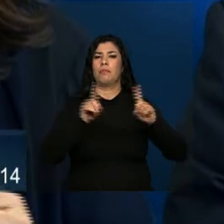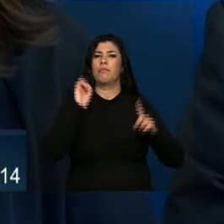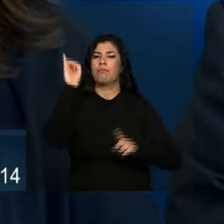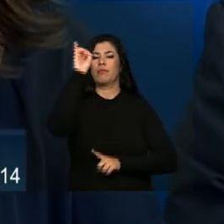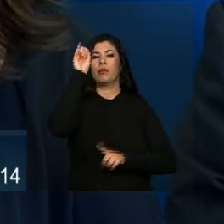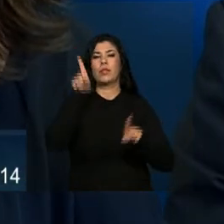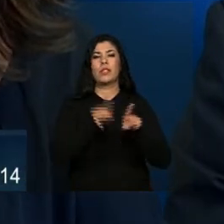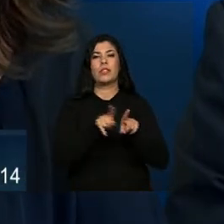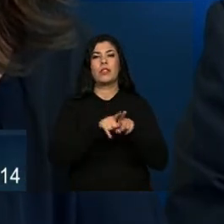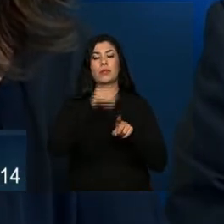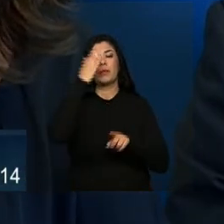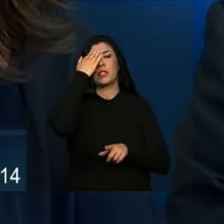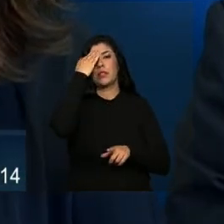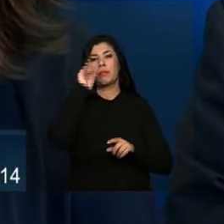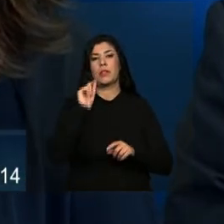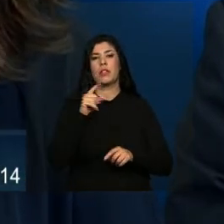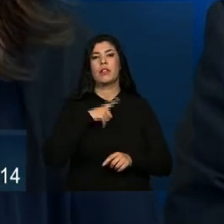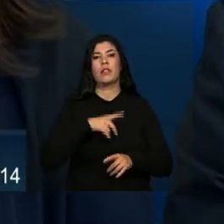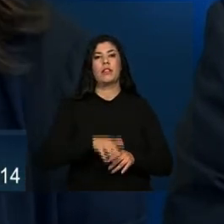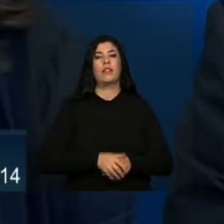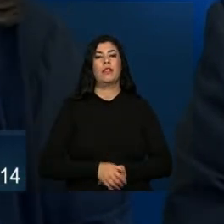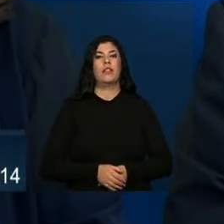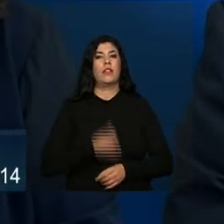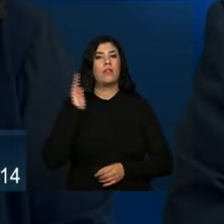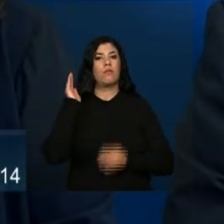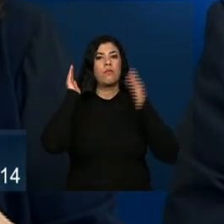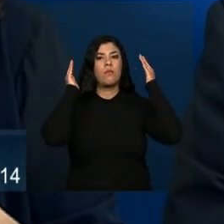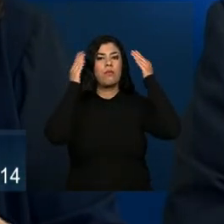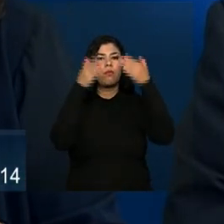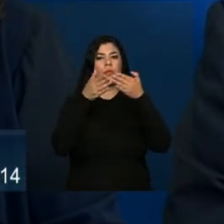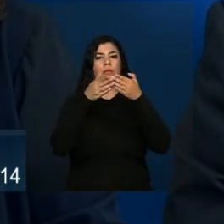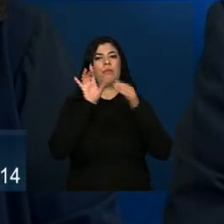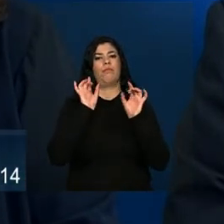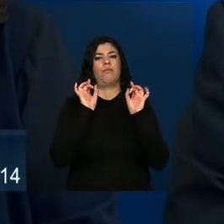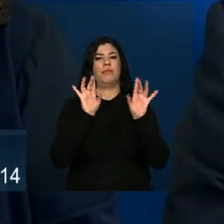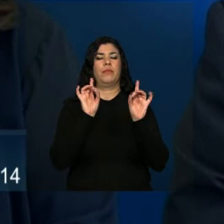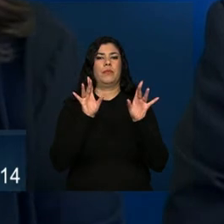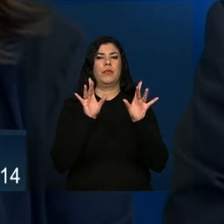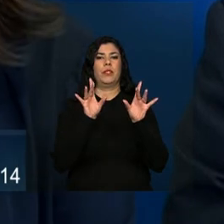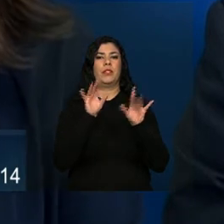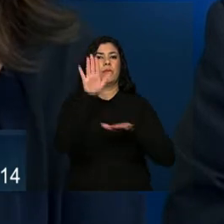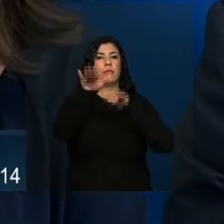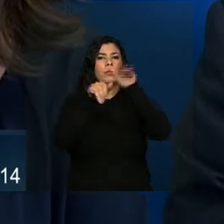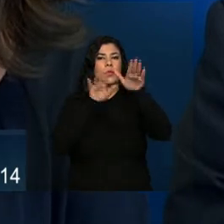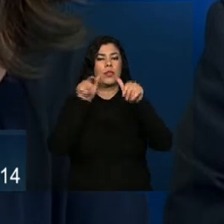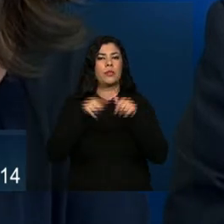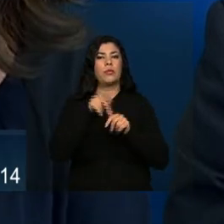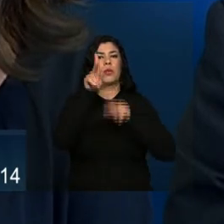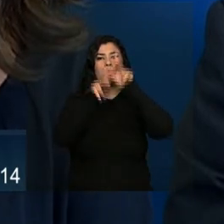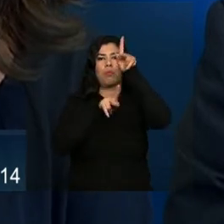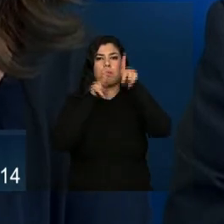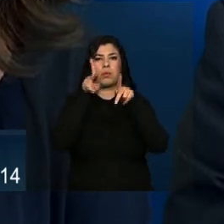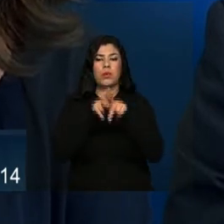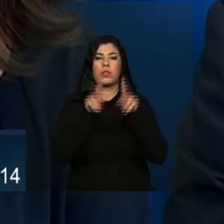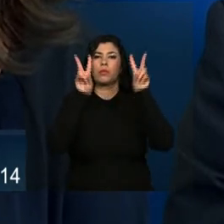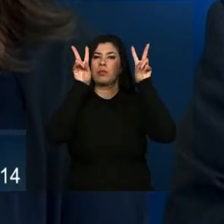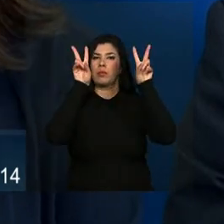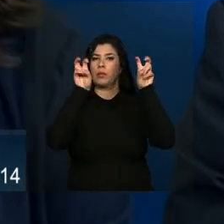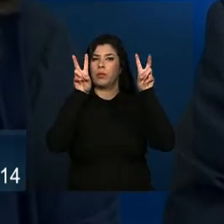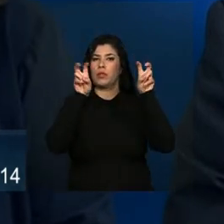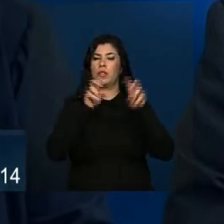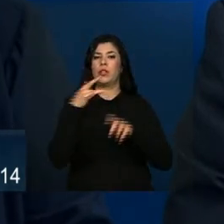traz uma uma uma informação que envolve o tema